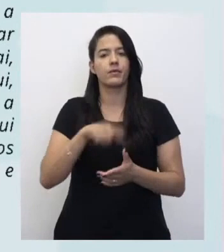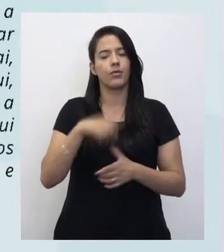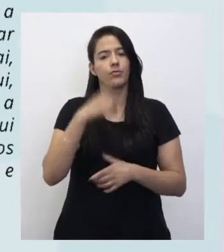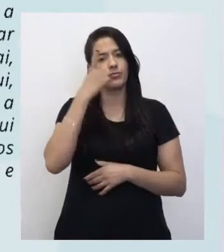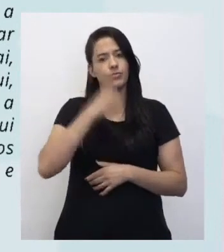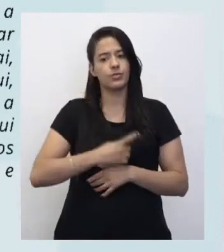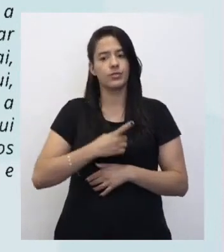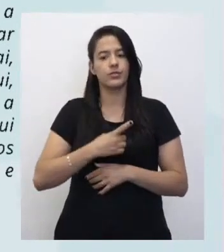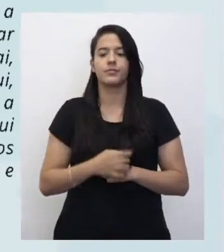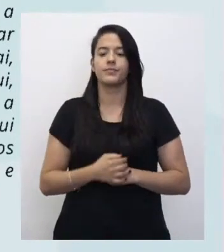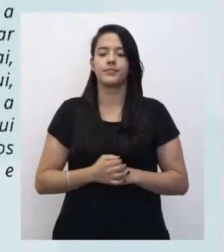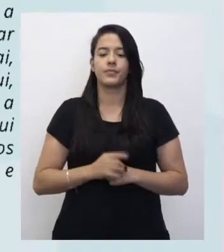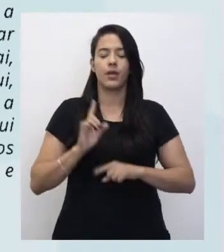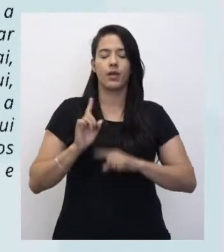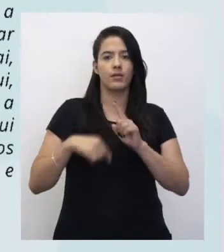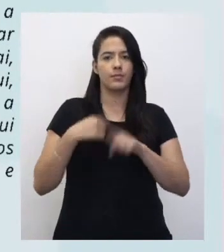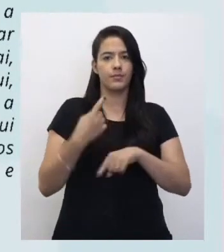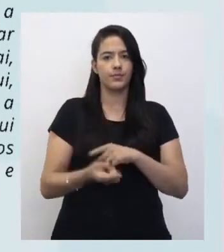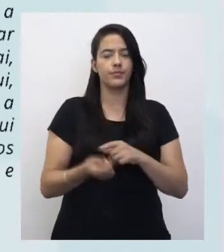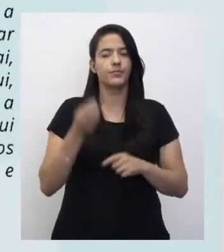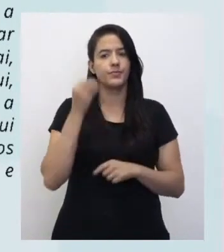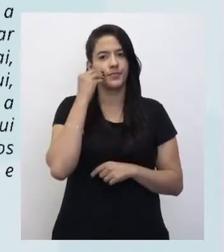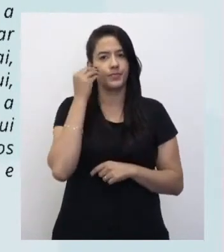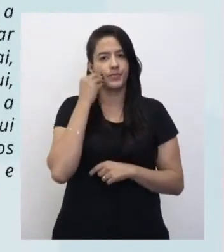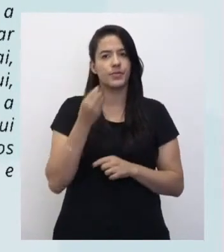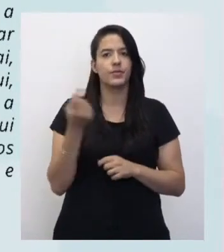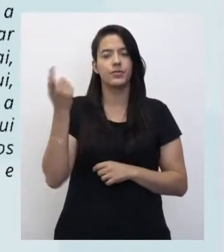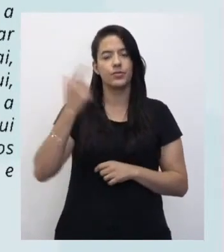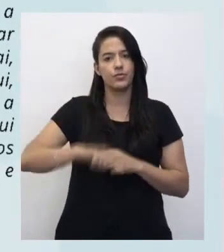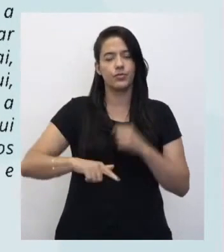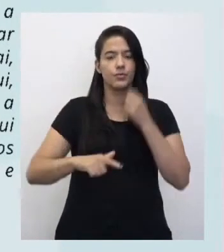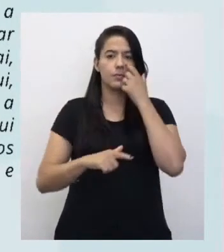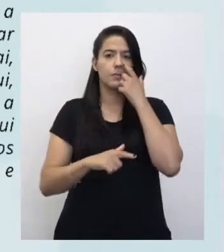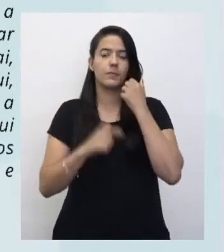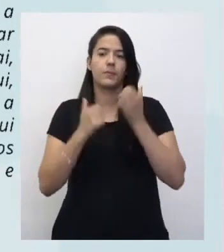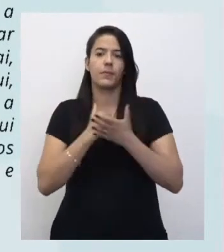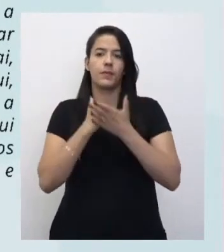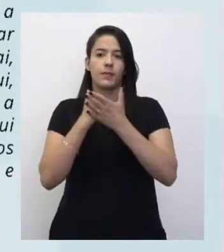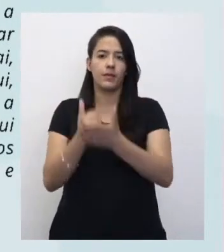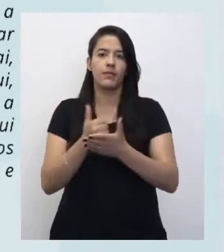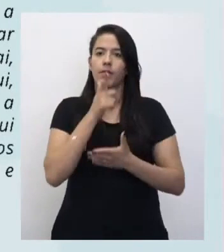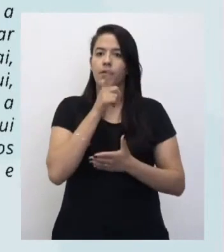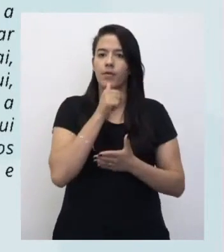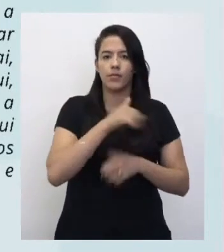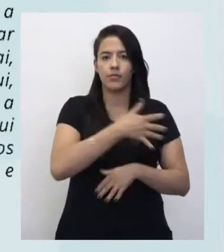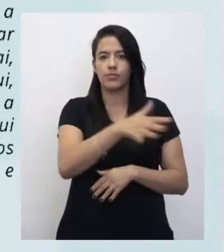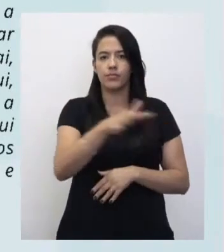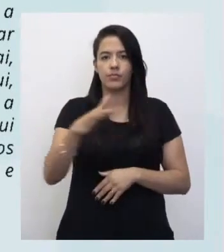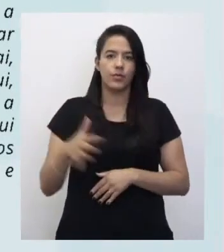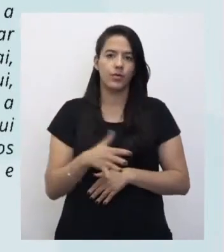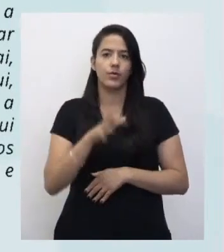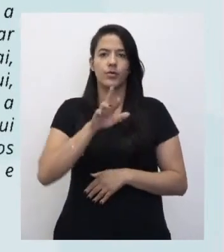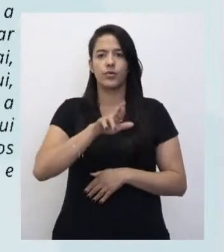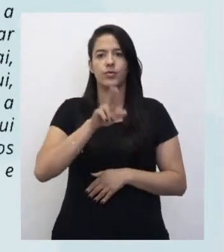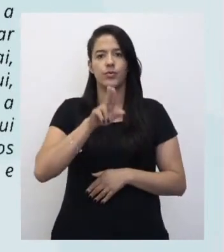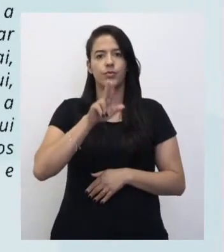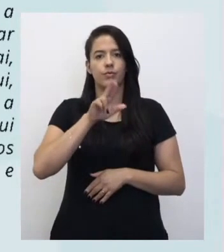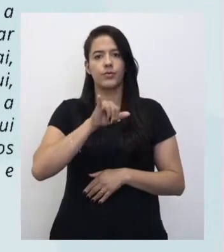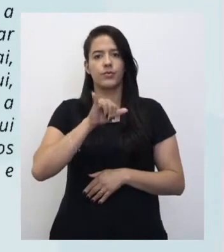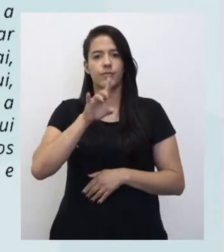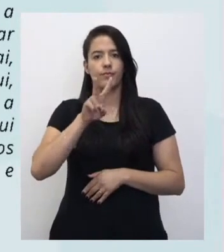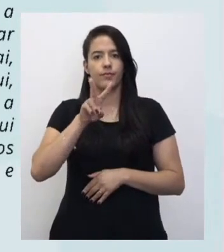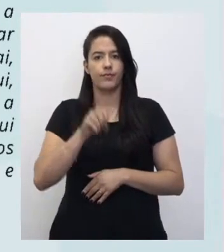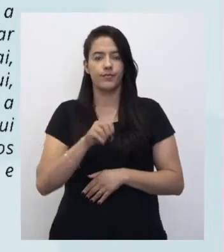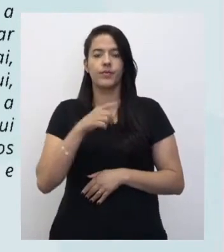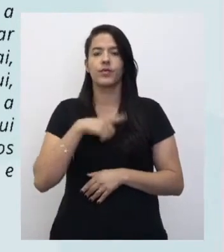a tornam a carregar em outras naus menores e as levam pelo Mar Ruivo a um lugar que está junto com